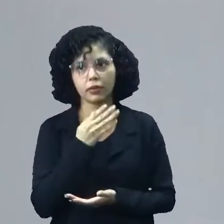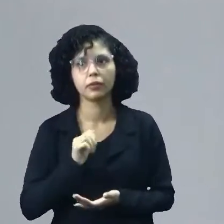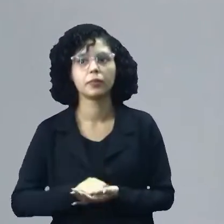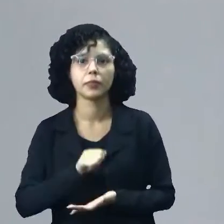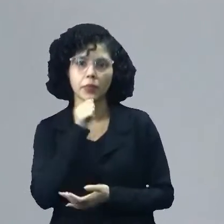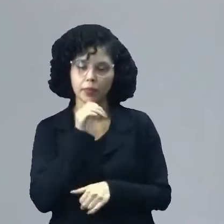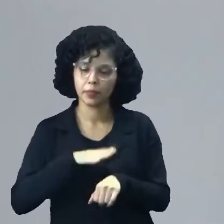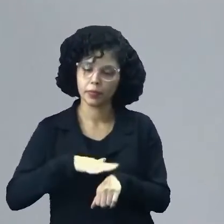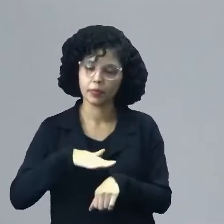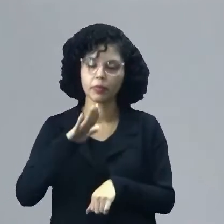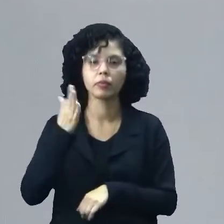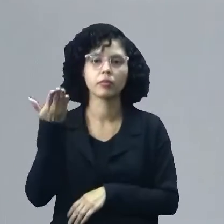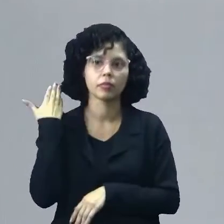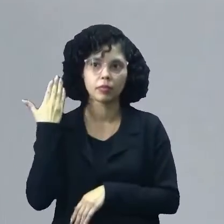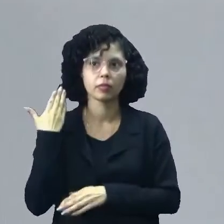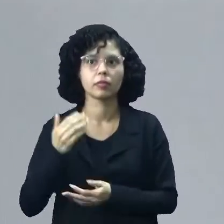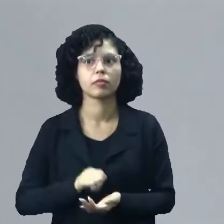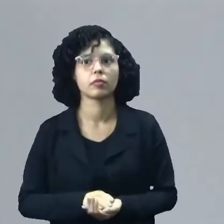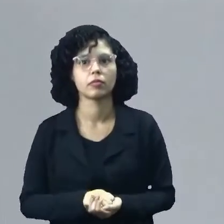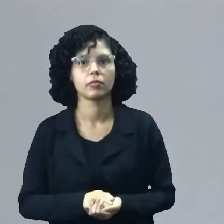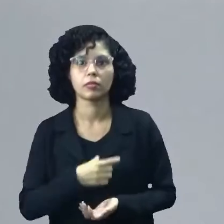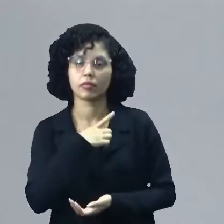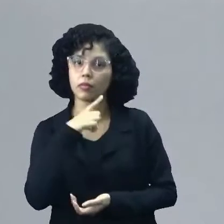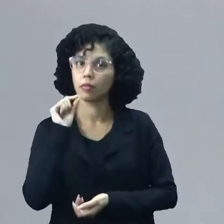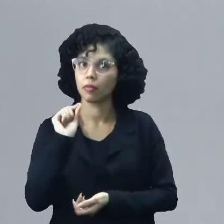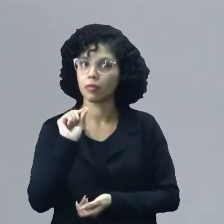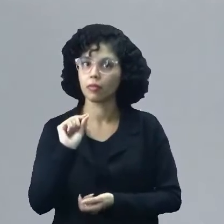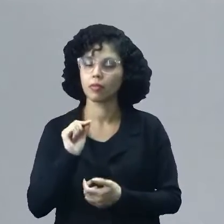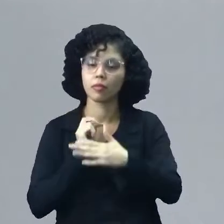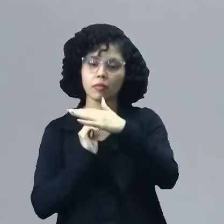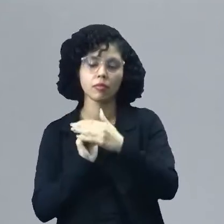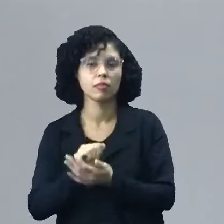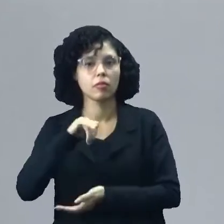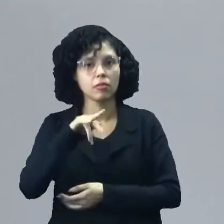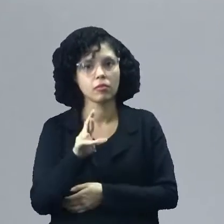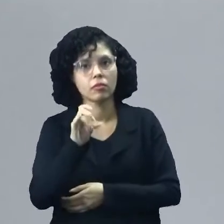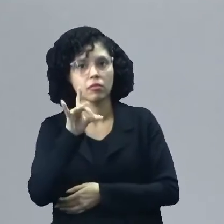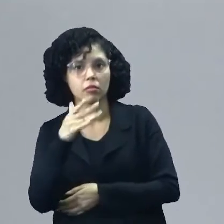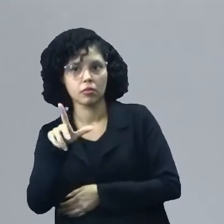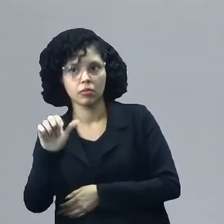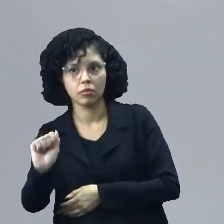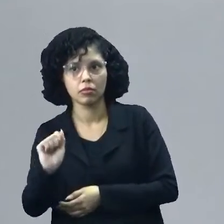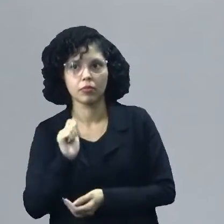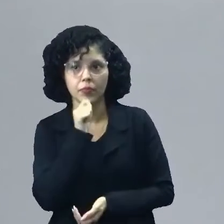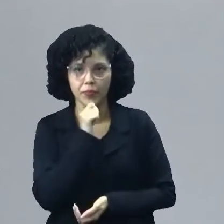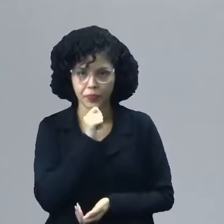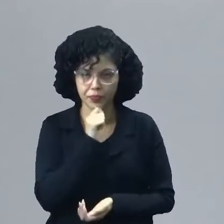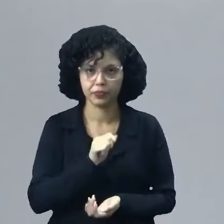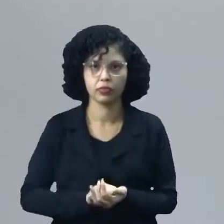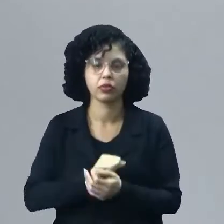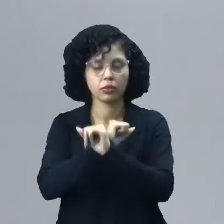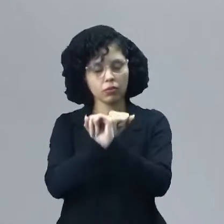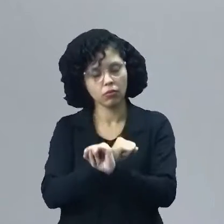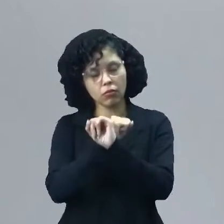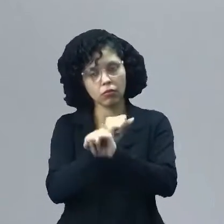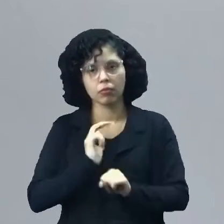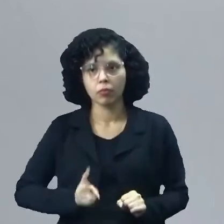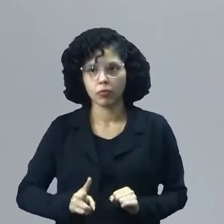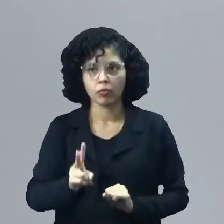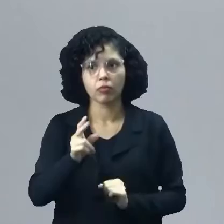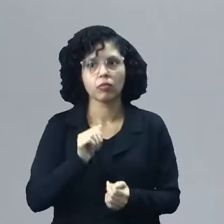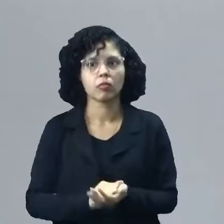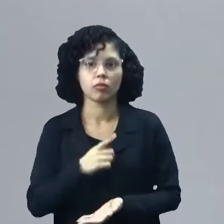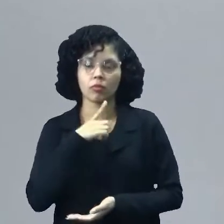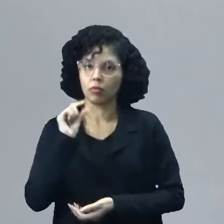E mais tardar aí no século 18 tivemos a mineração, onde eles continuaram sendo escravizados. Então, a gente